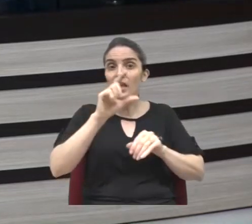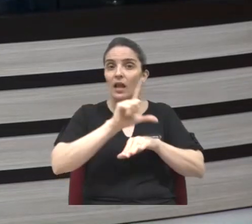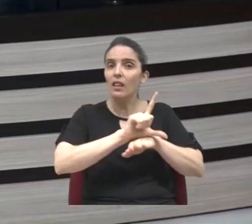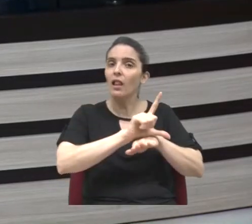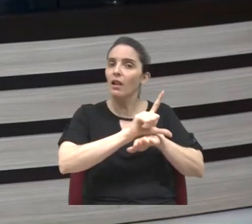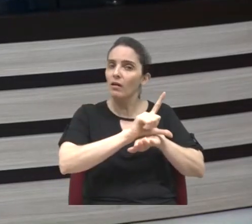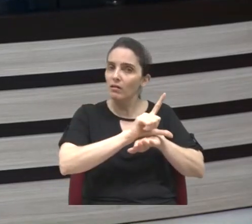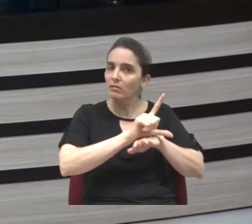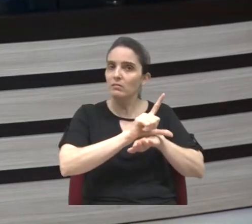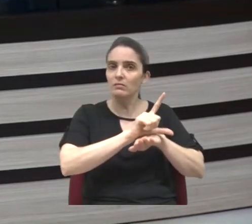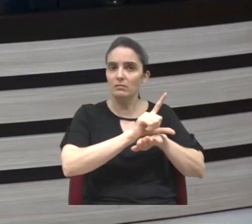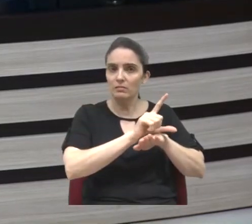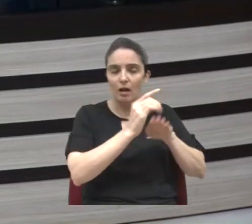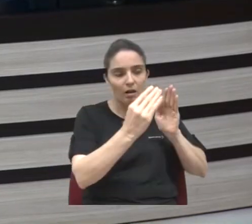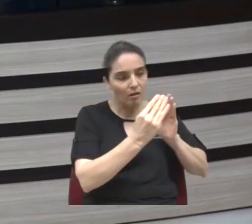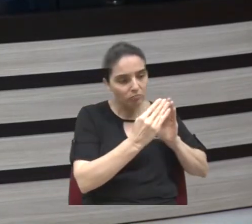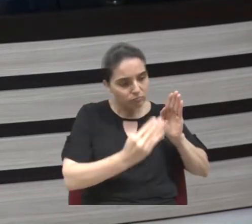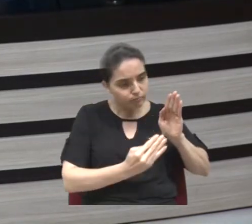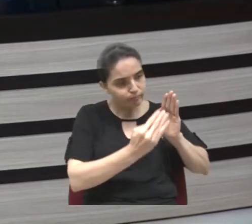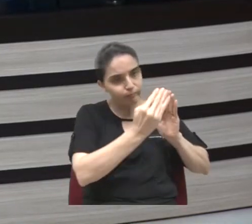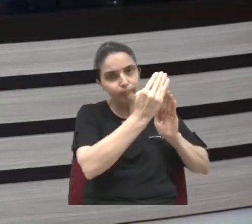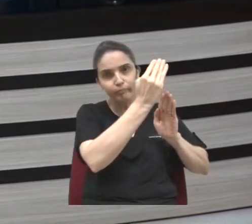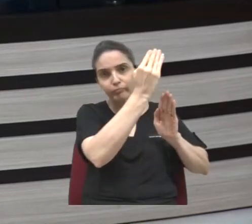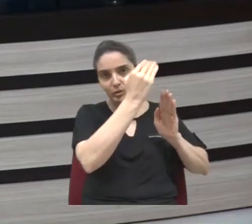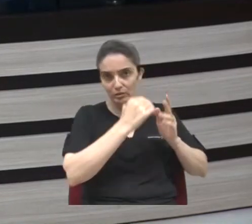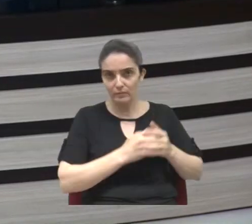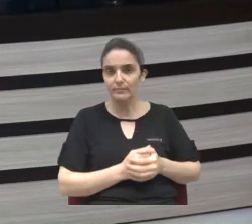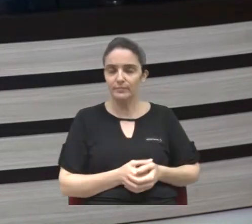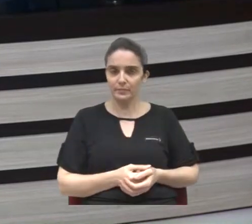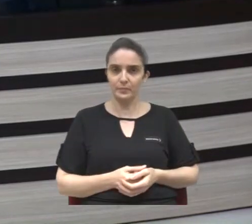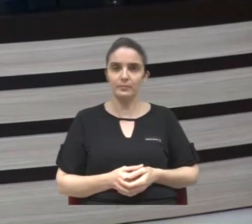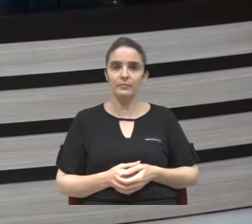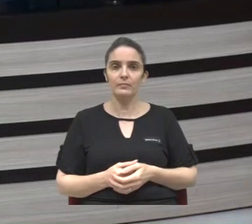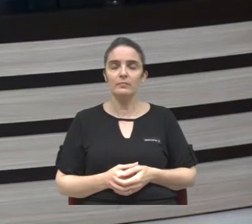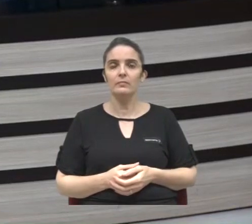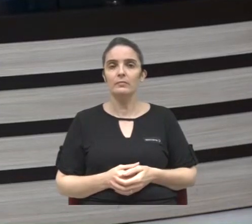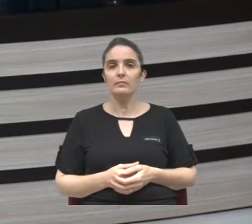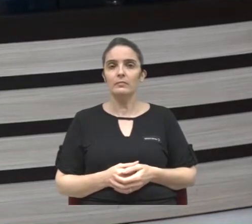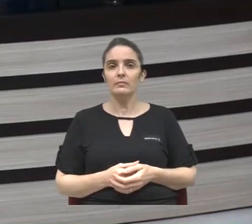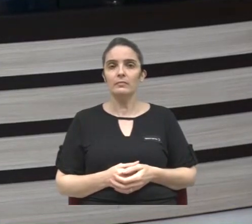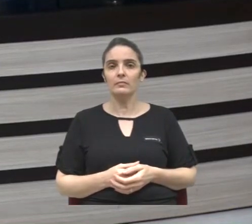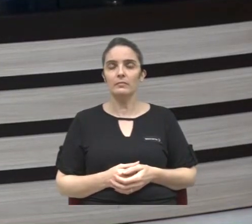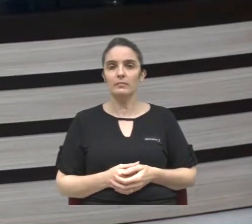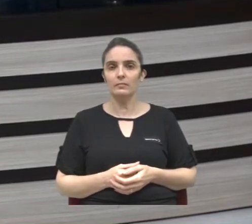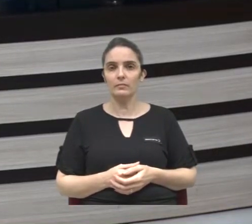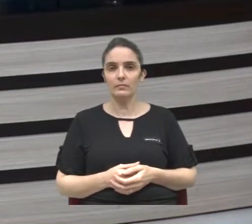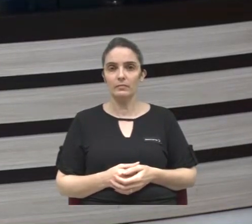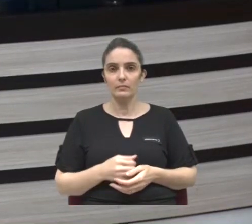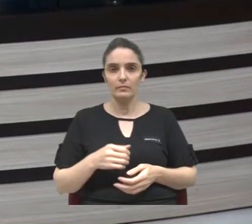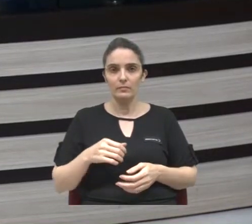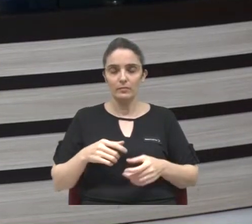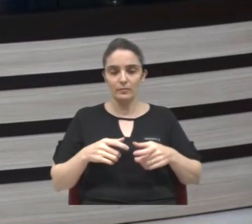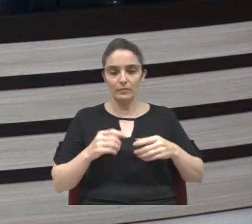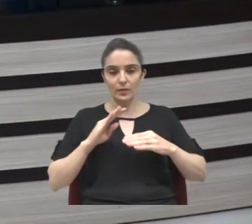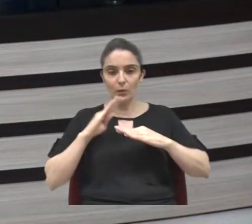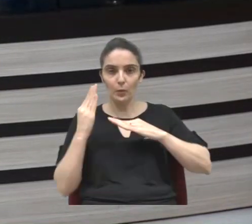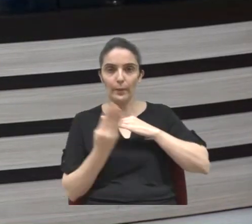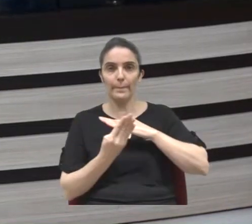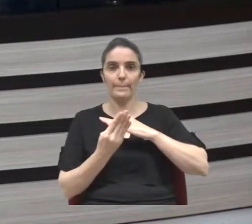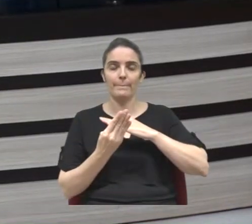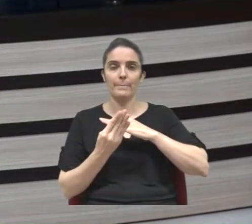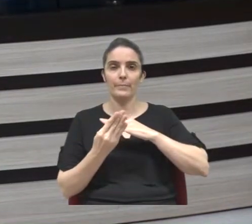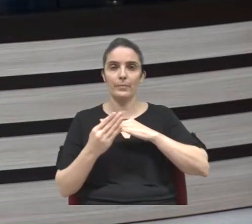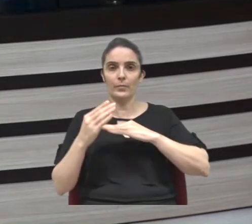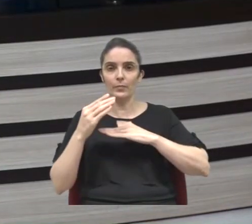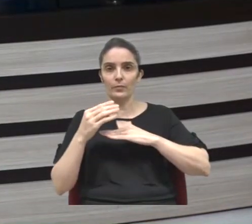Então, fora, né, isso na Rua da Alegria, ali na bairro Jardim Boa Vista. No bairro no Jardim